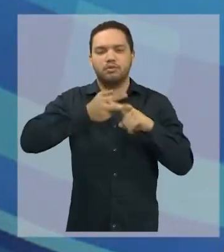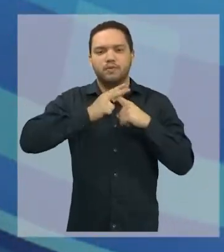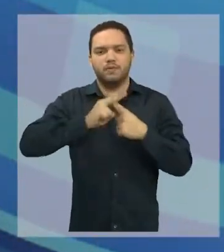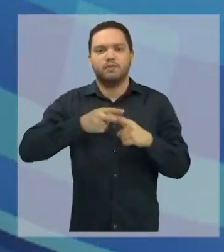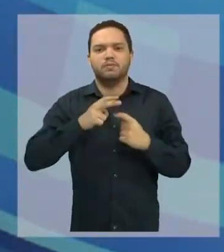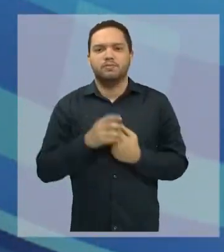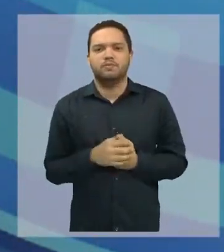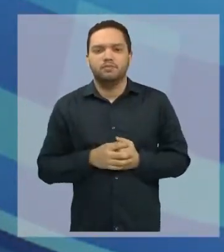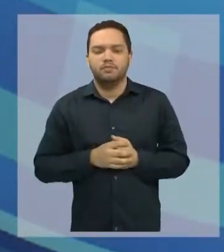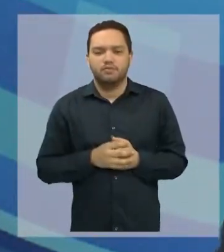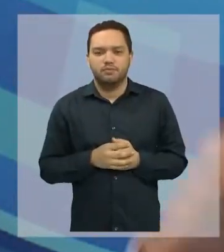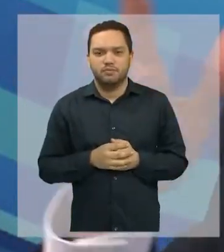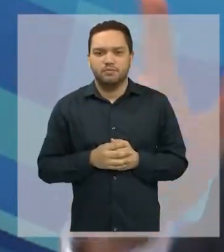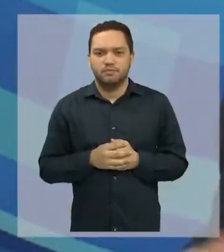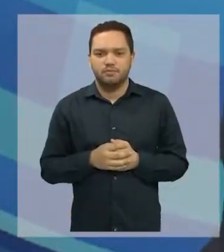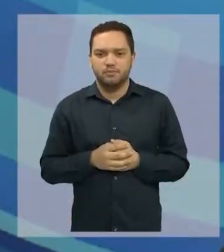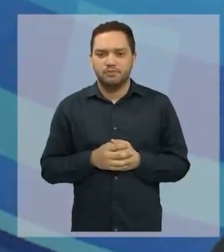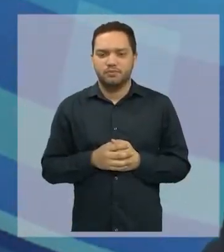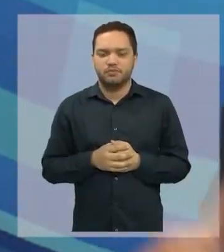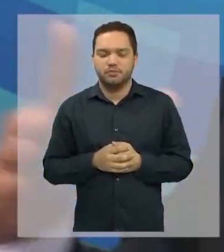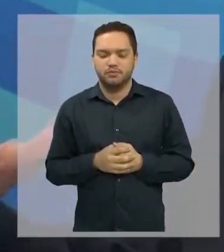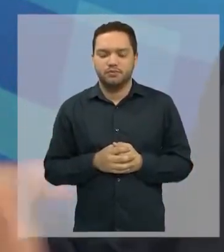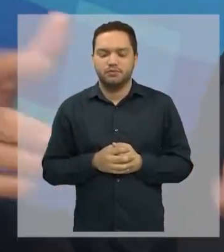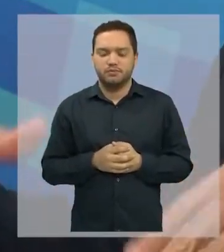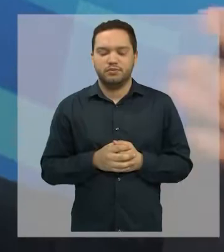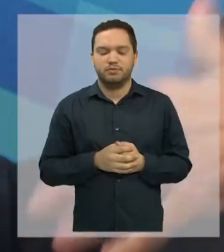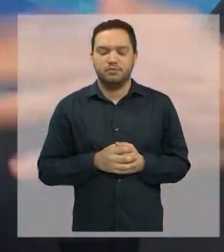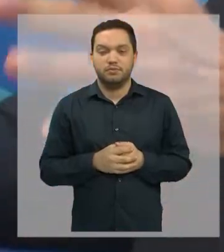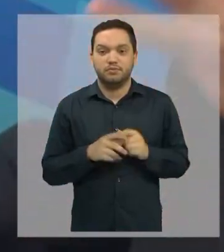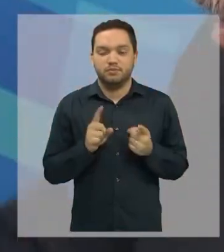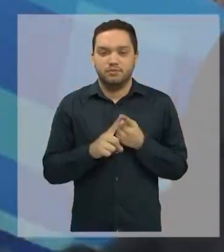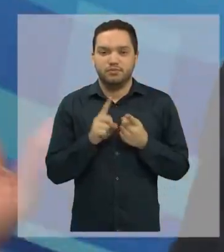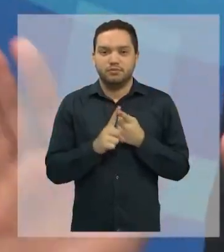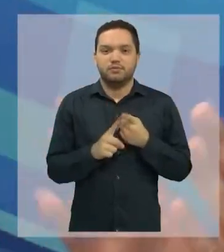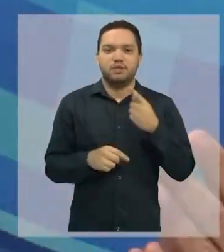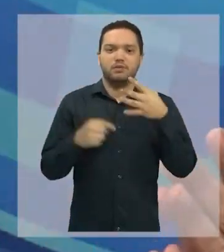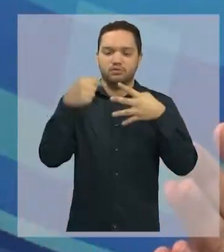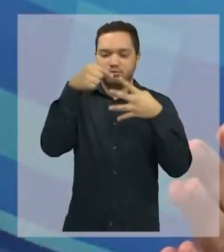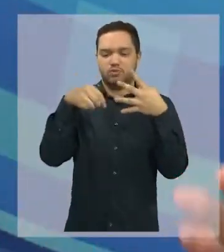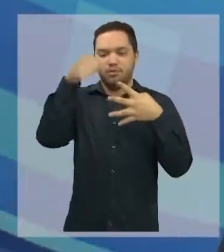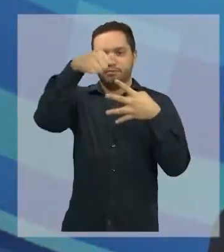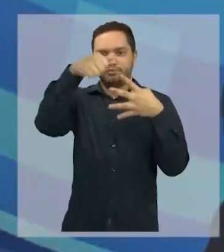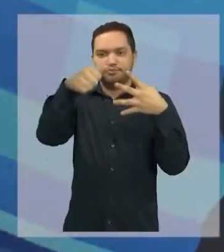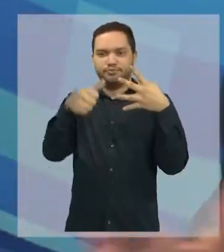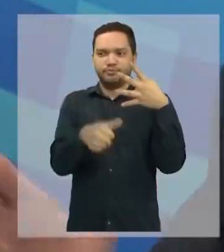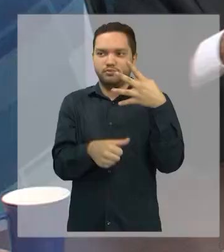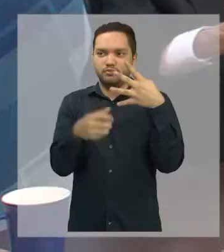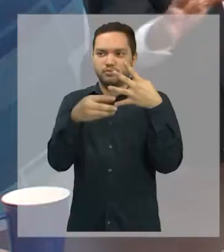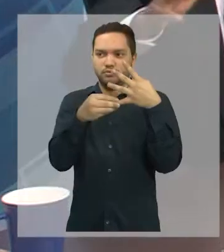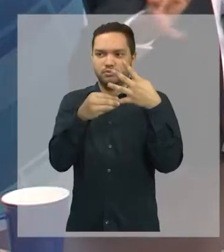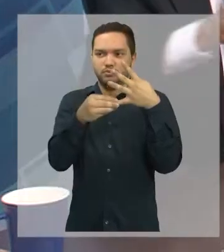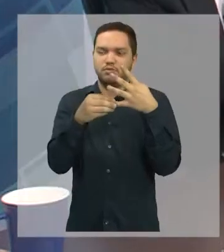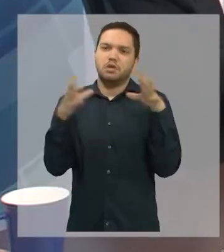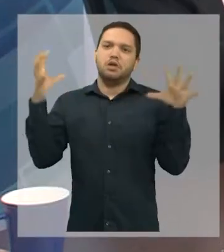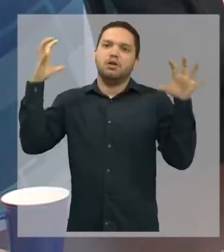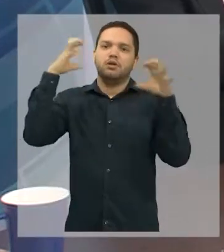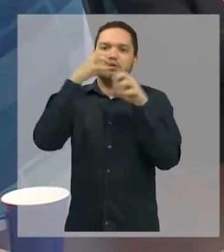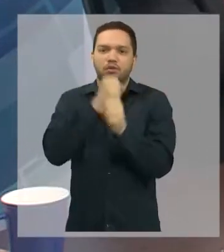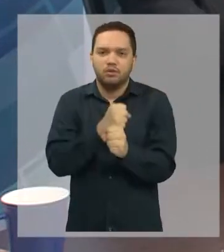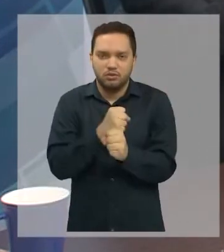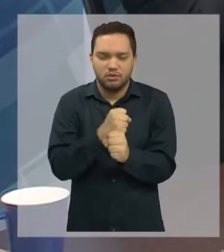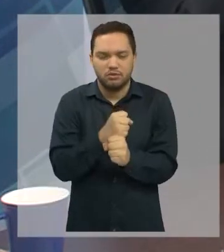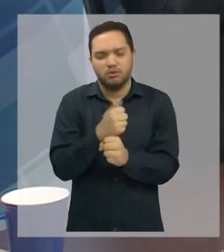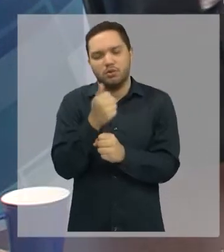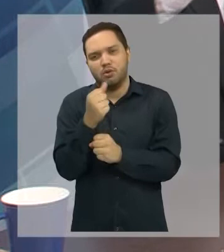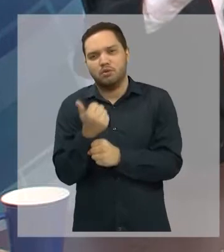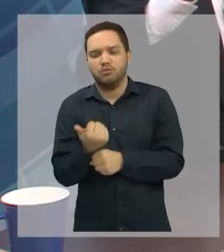Magistratura. Né? Então, para você, juiz... E ainda tem 4 instâncias. No fim, você conta 11 ou 12, eu contei lá, 11